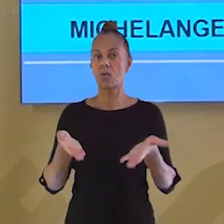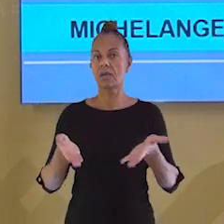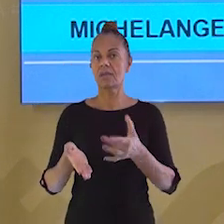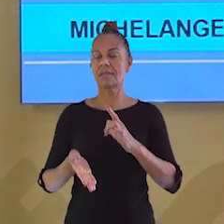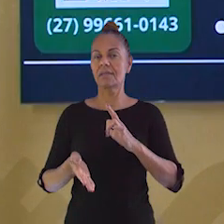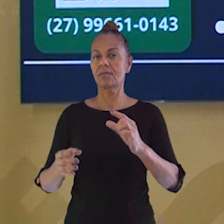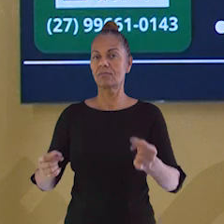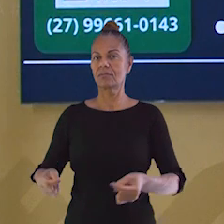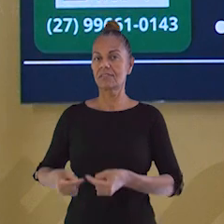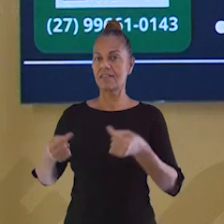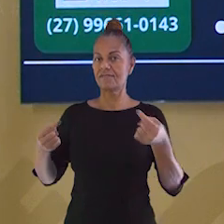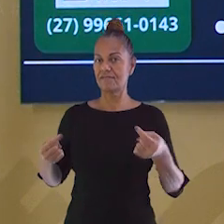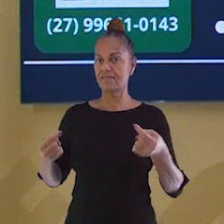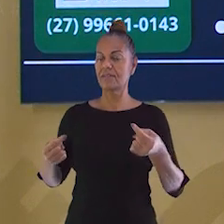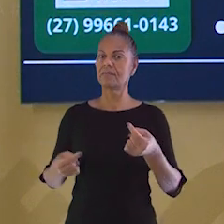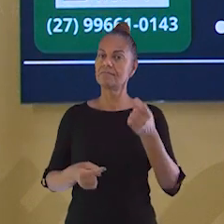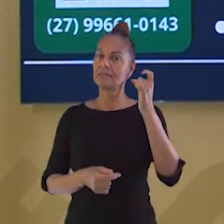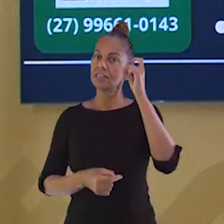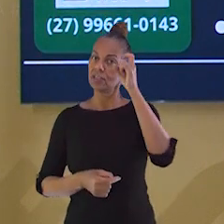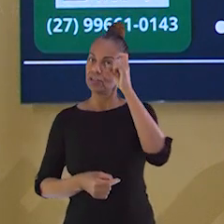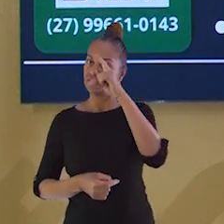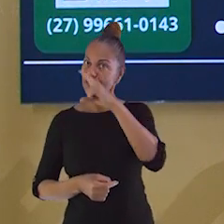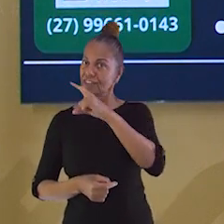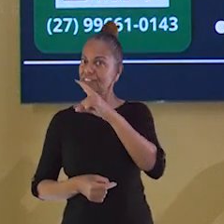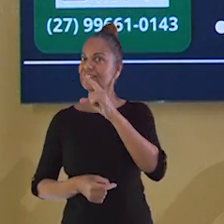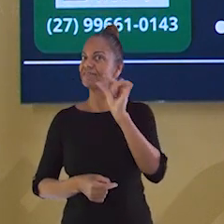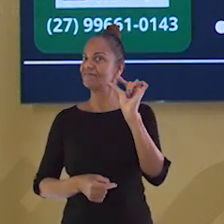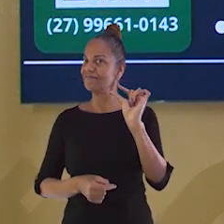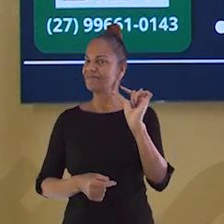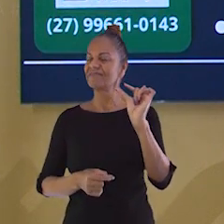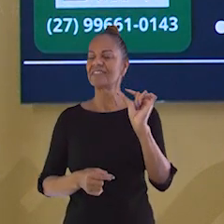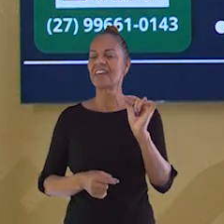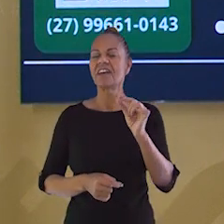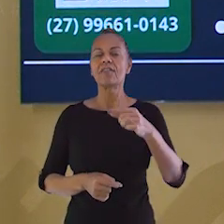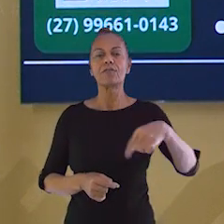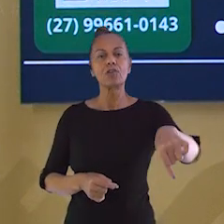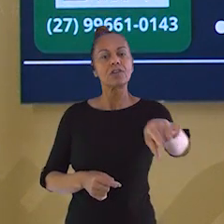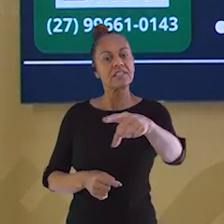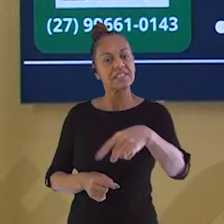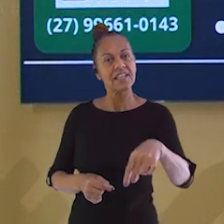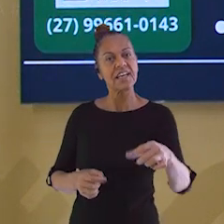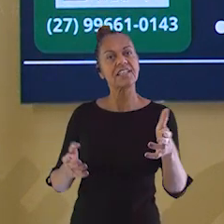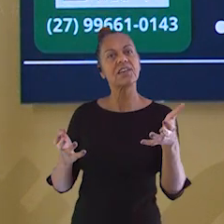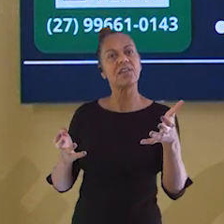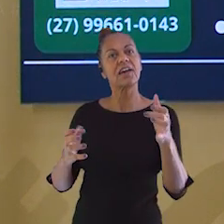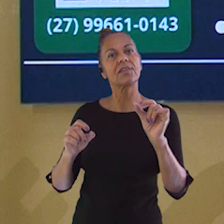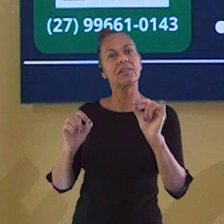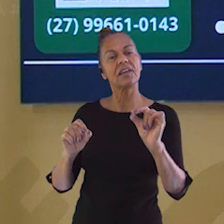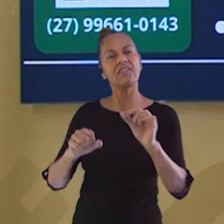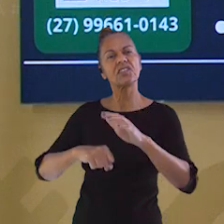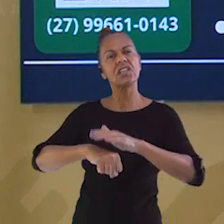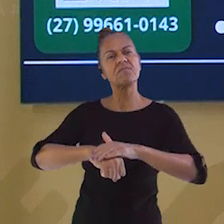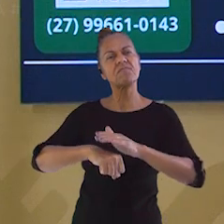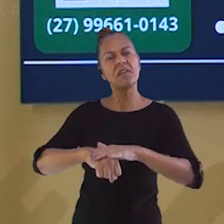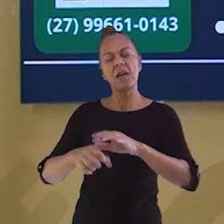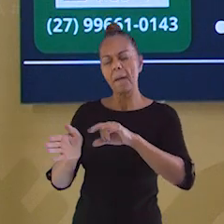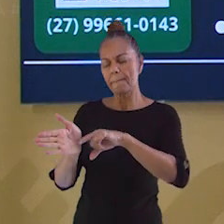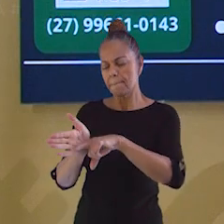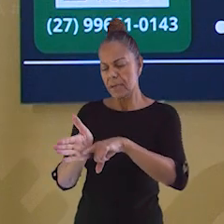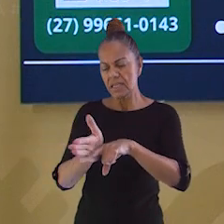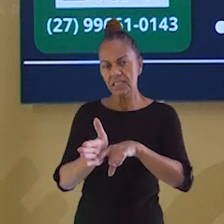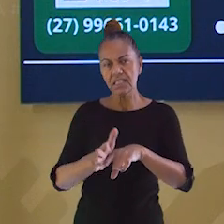Eu quero que vocês escolham um dos artistas do Renascimento Cultural que vimos hoje, Leonardo da